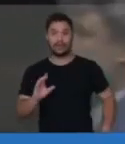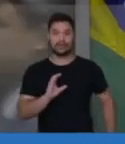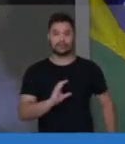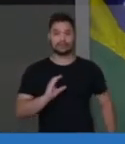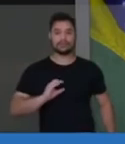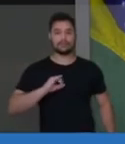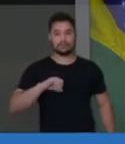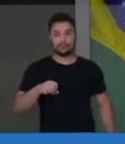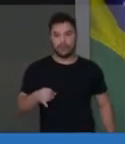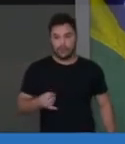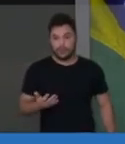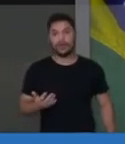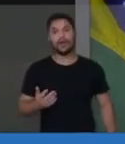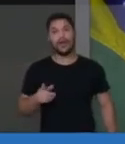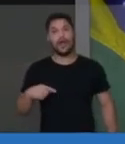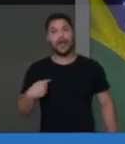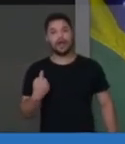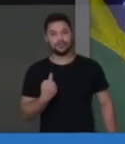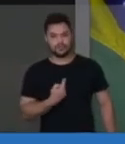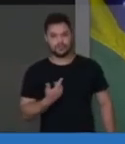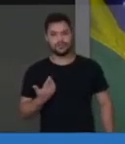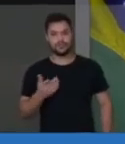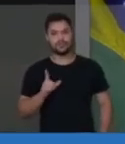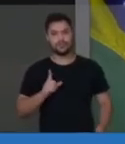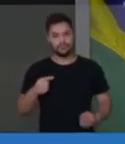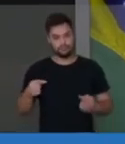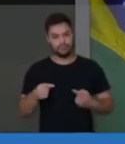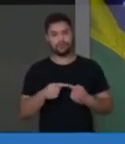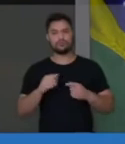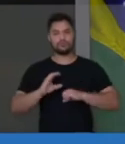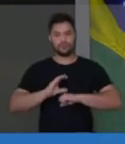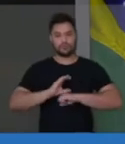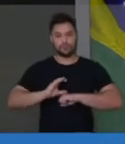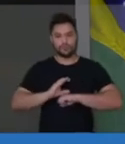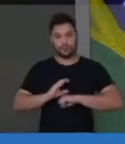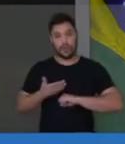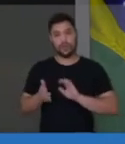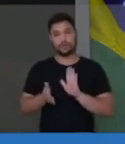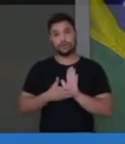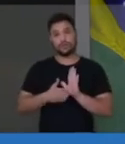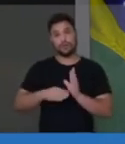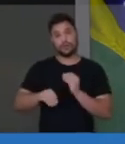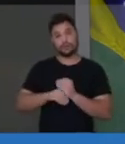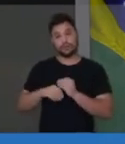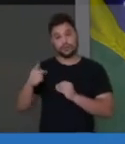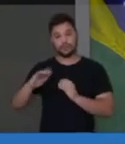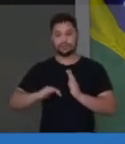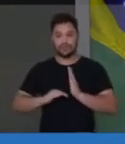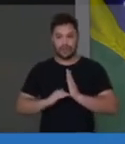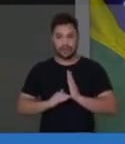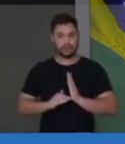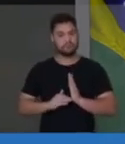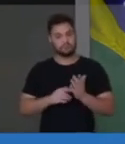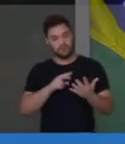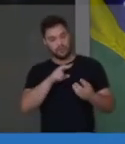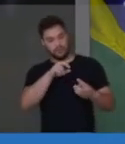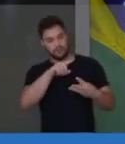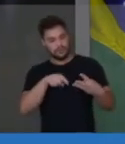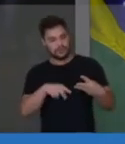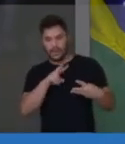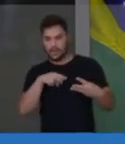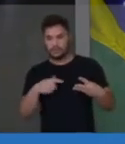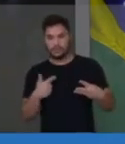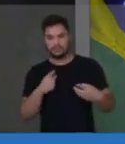Constituição e Justiça e Cidadania, sob o enfoque da constitucionalidade formal, as emendas do Senado Federal não apresentam